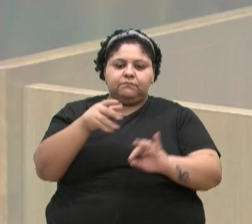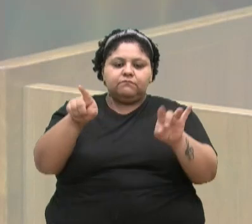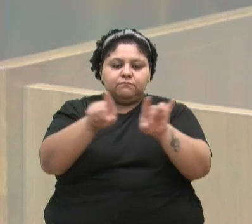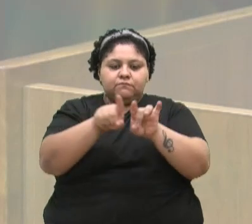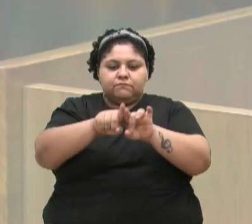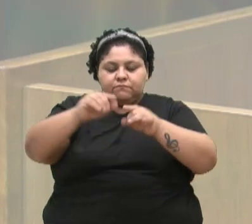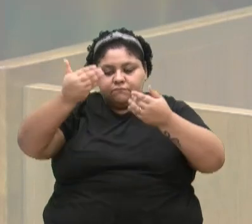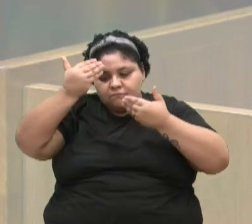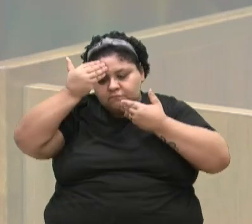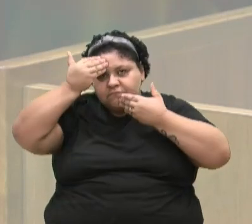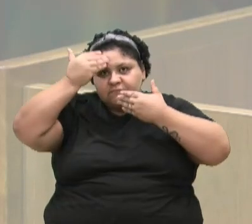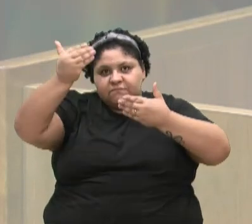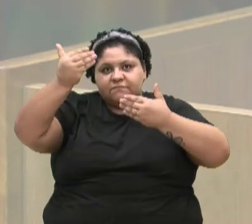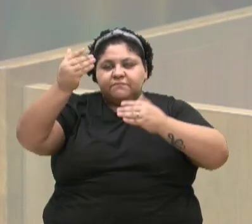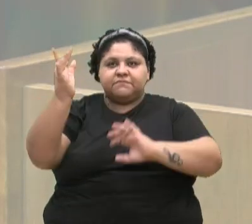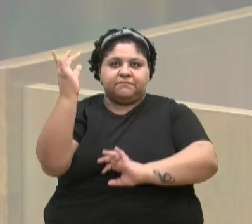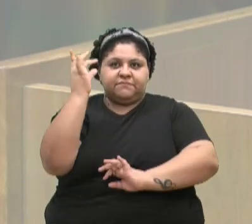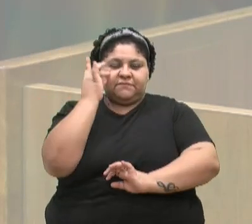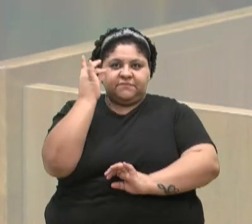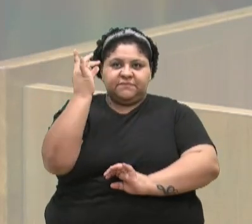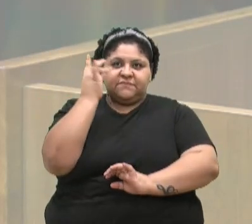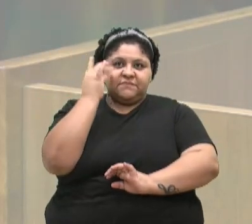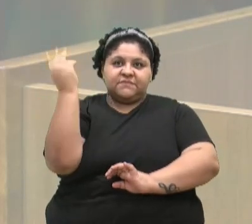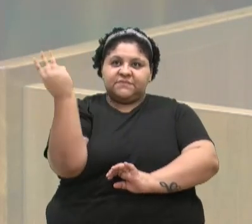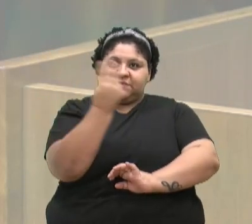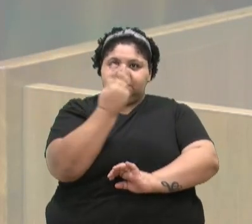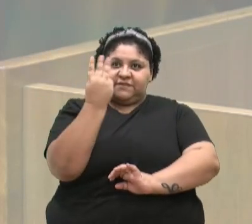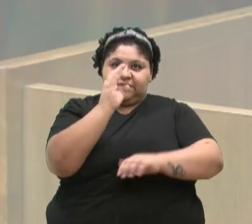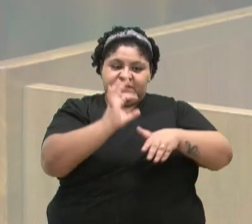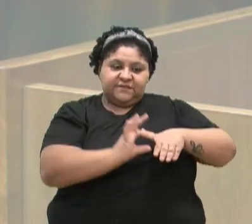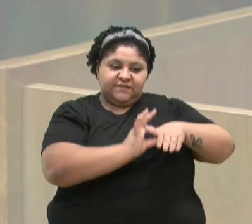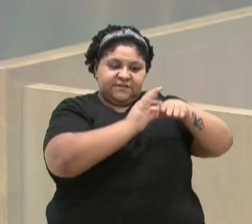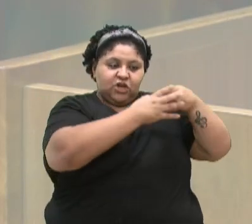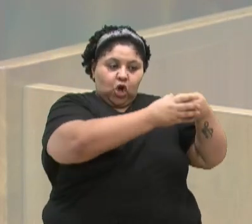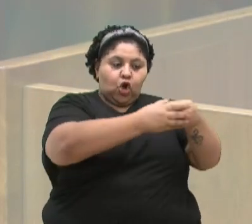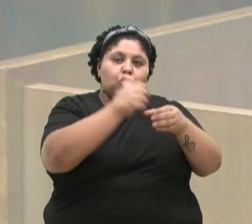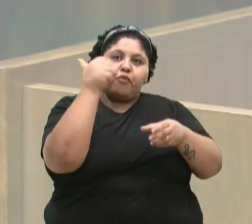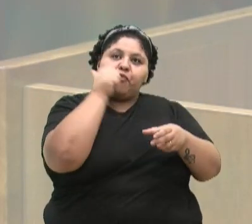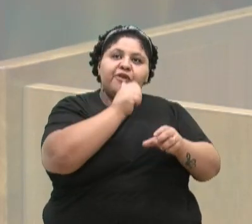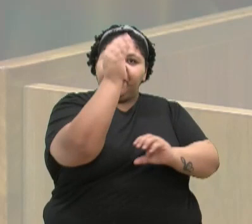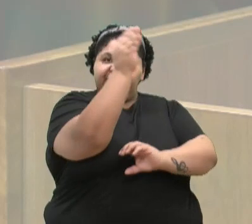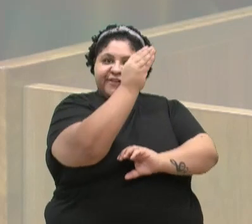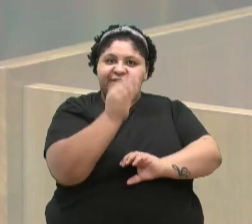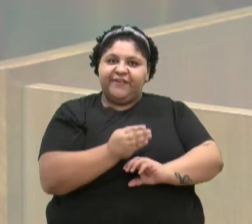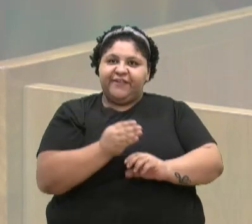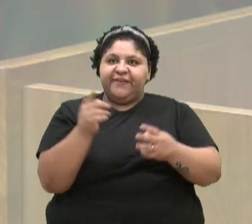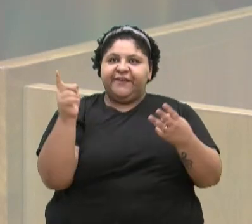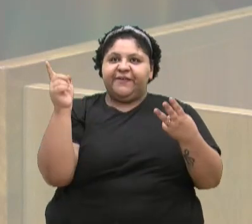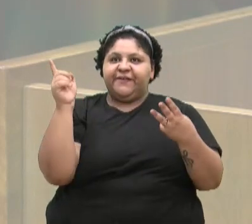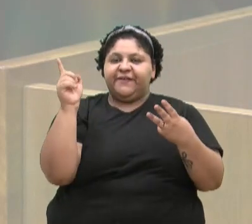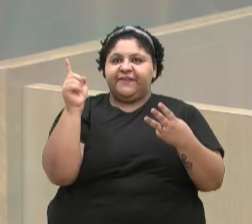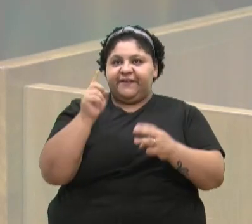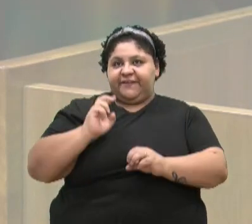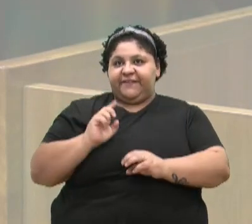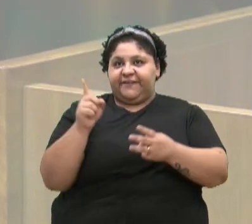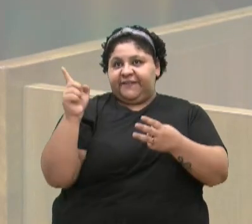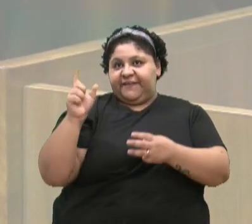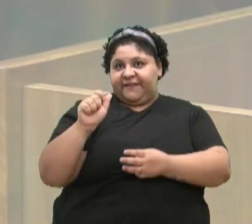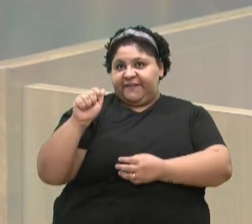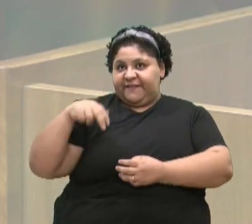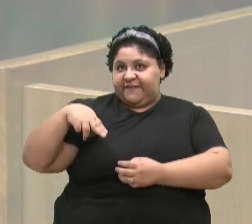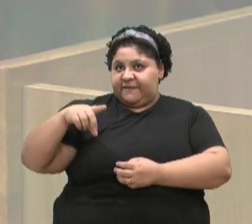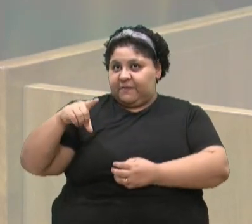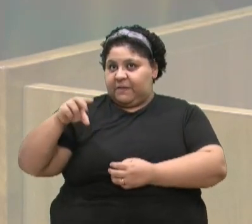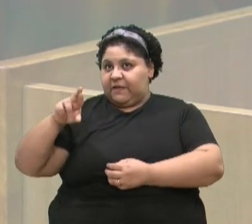agradecer a presença das 3 líderes do Grupo Mulheres do Brasil. Agradeço em nome da Andréa Weber, todas